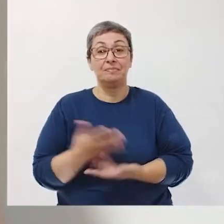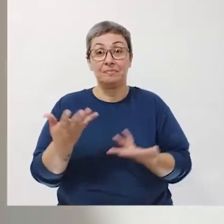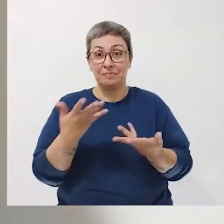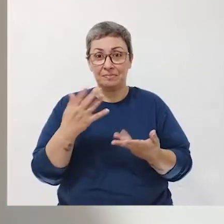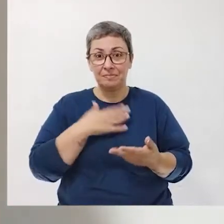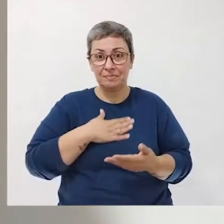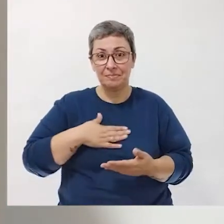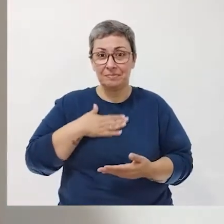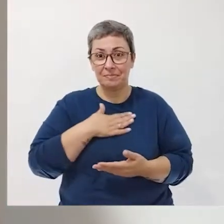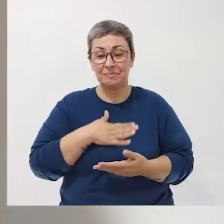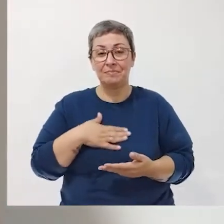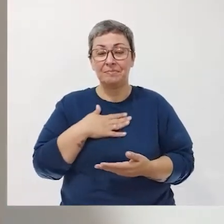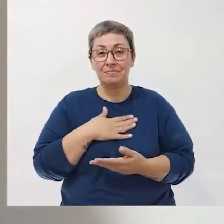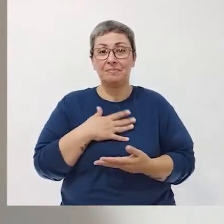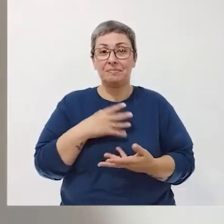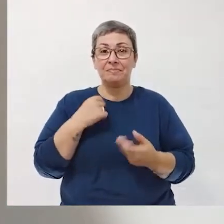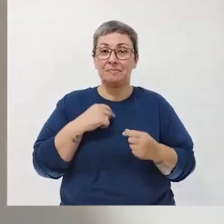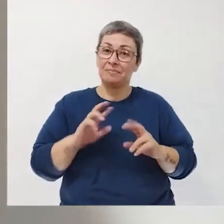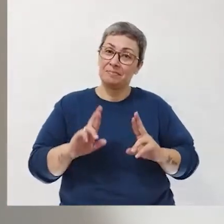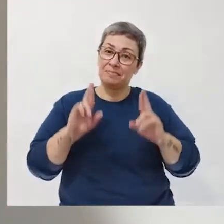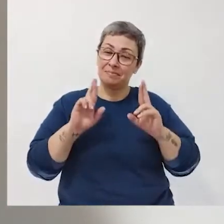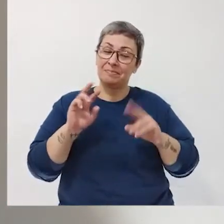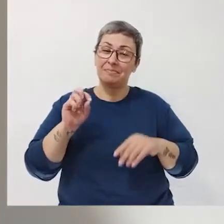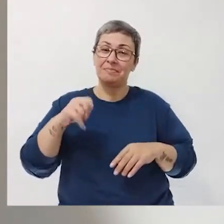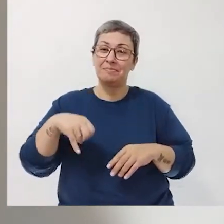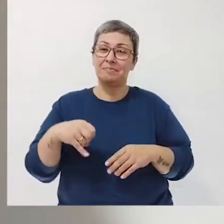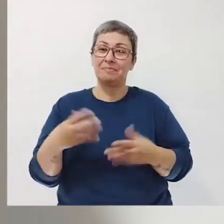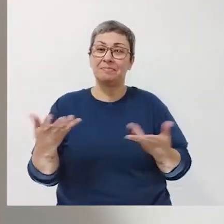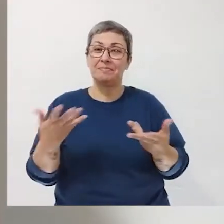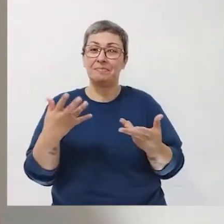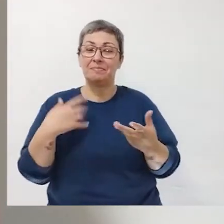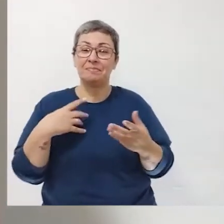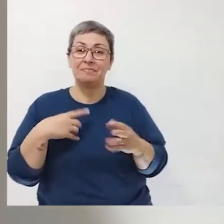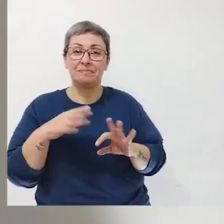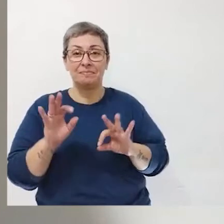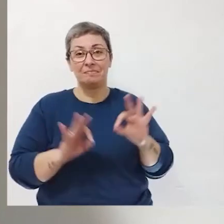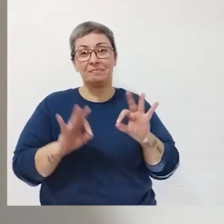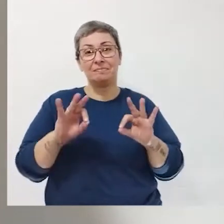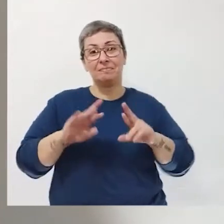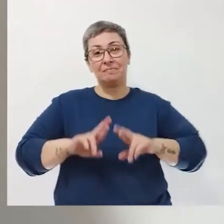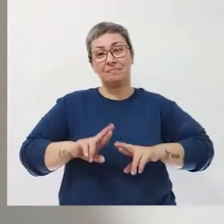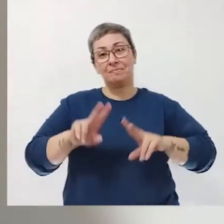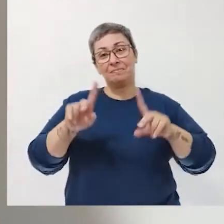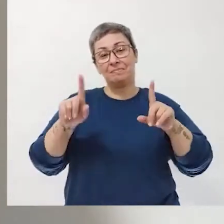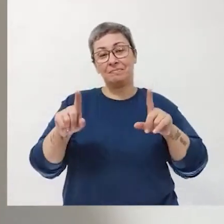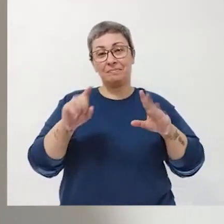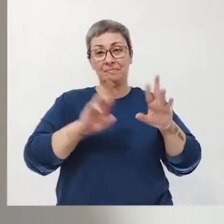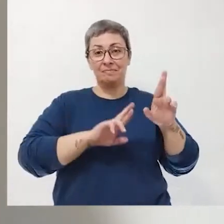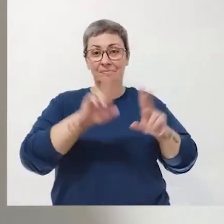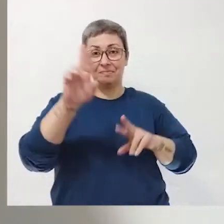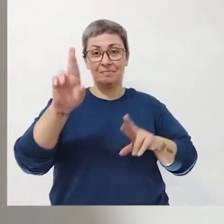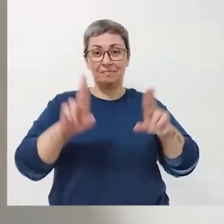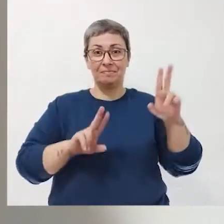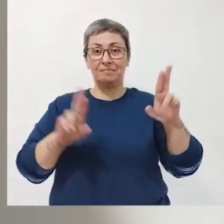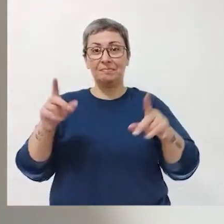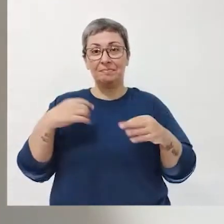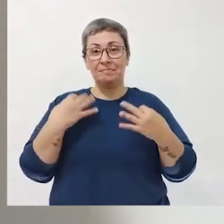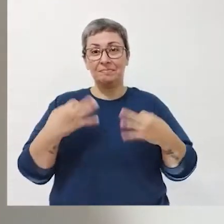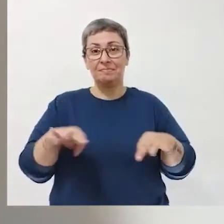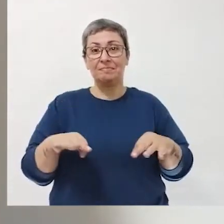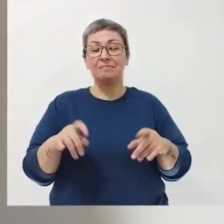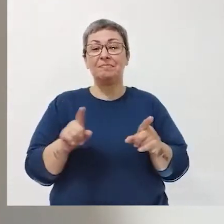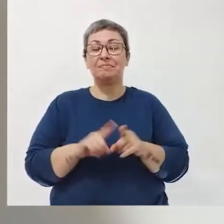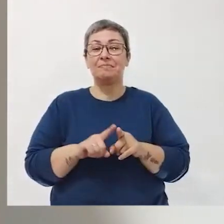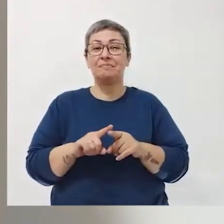E aí, gostaram? Espero que sim. São obras muito diferentes uma das outras,